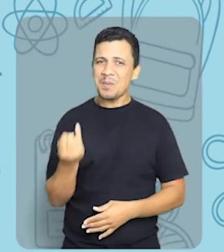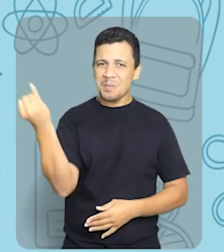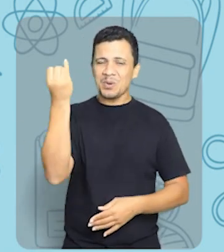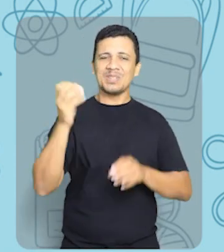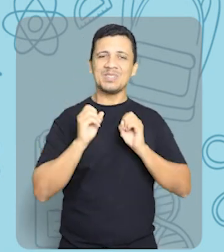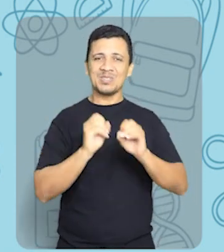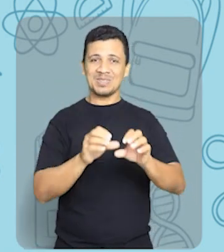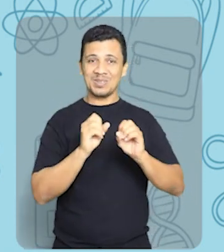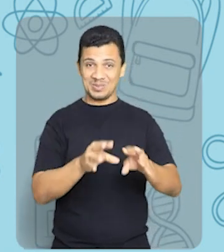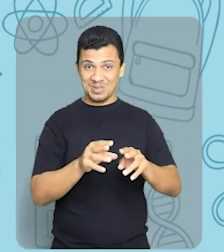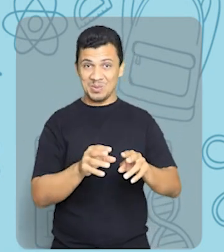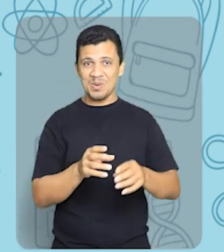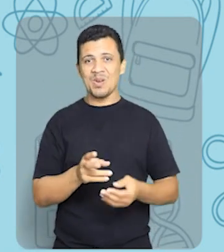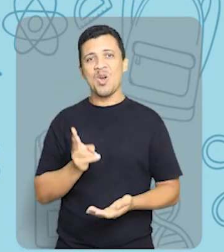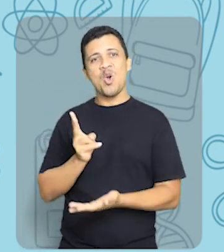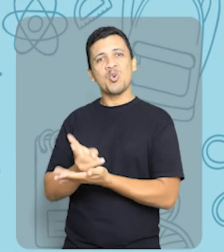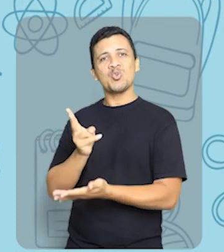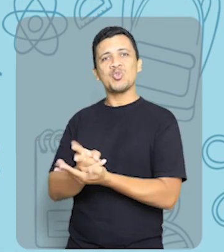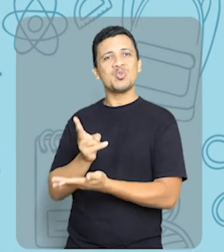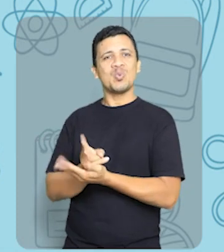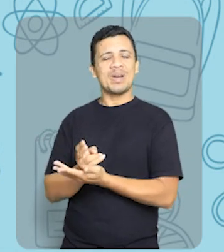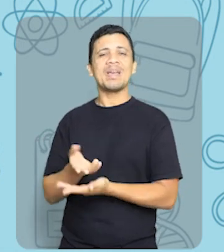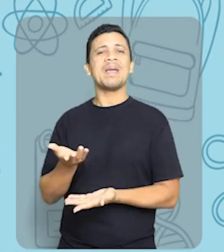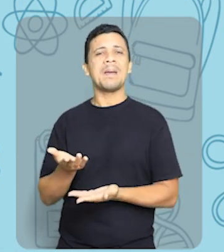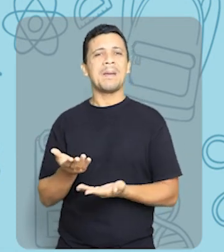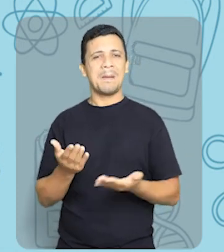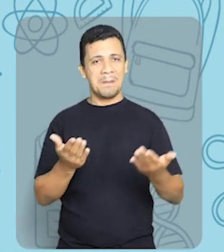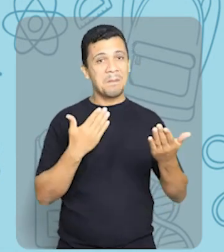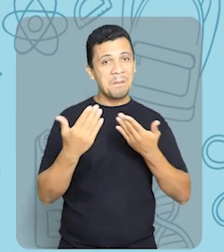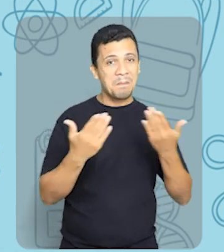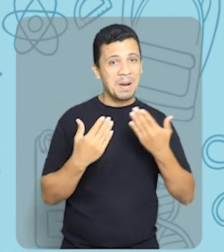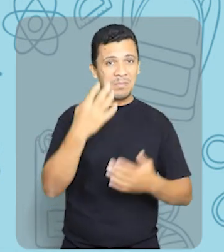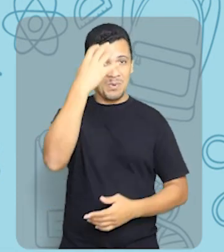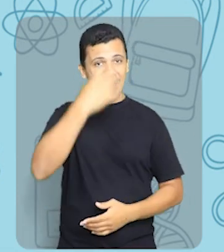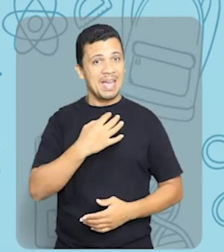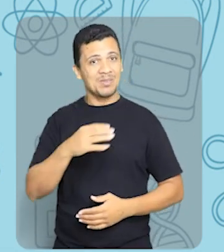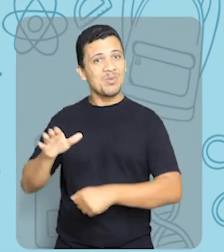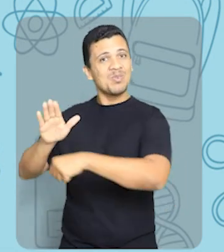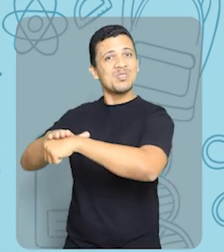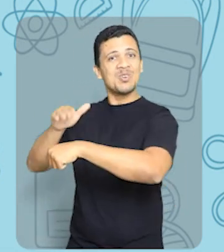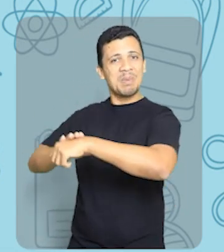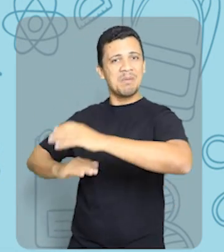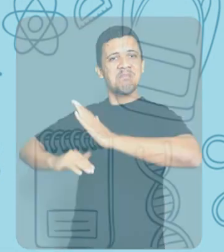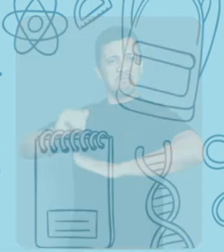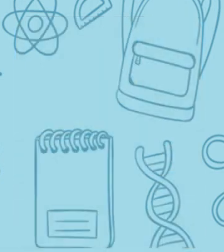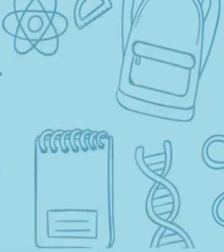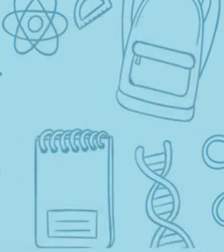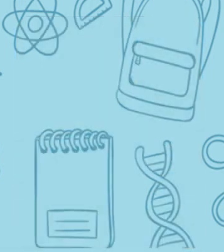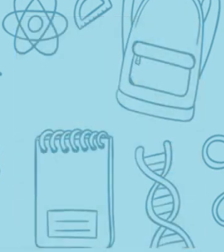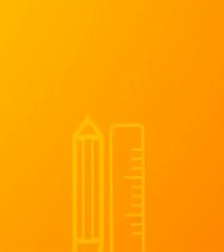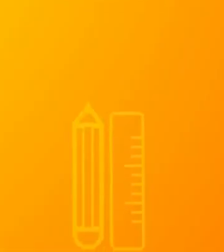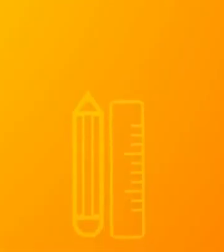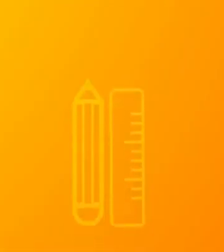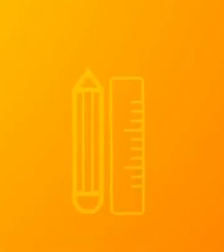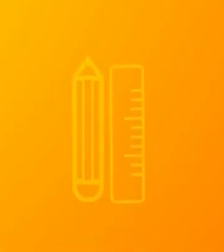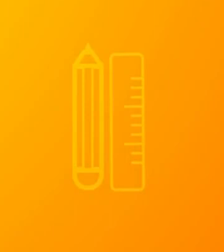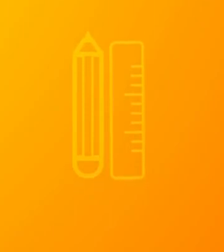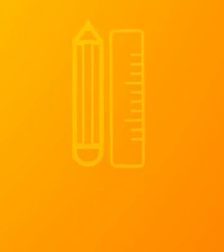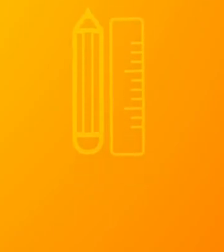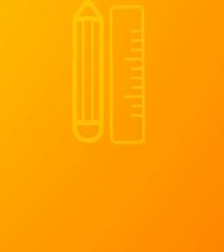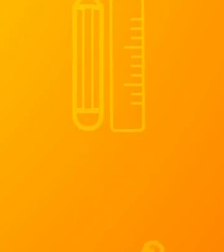dar continuidade em nosso quadro Papo Reto, espaço dedicado para ouvir quem entende do assunto.